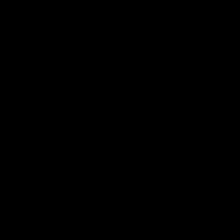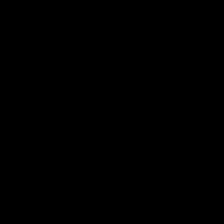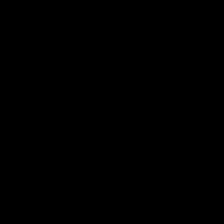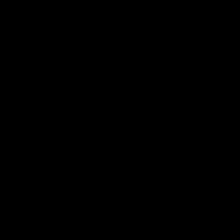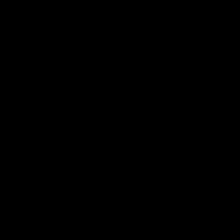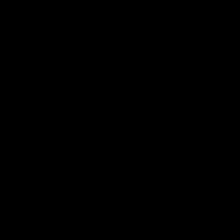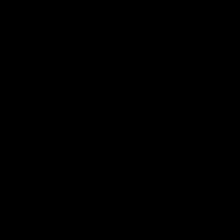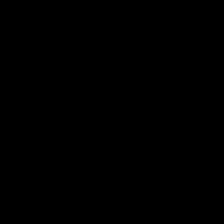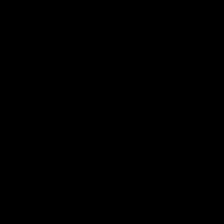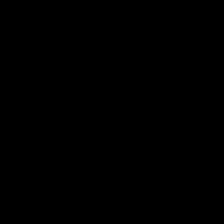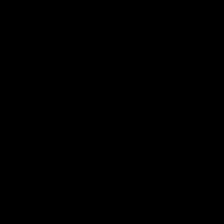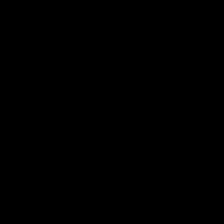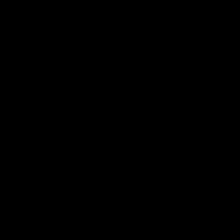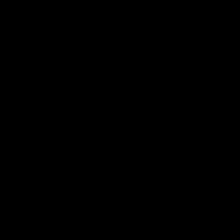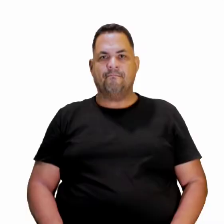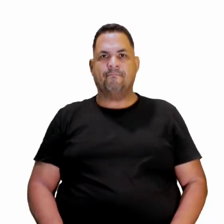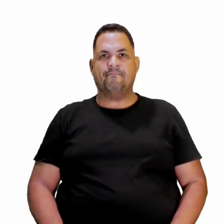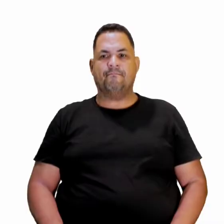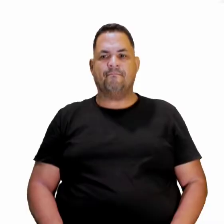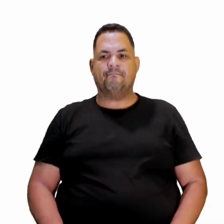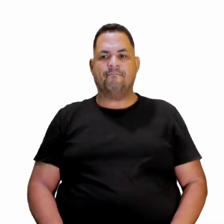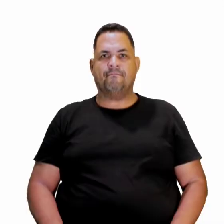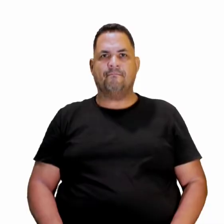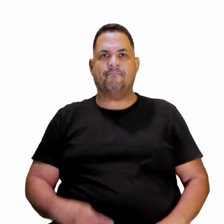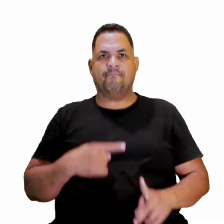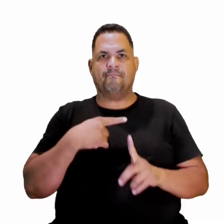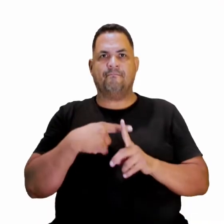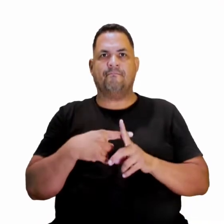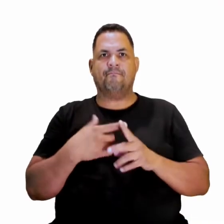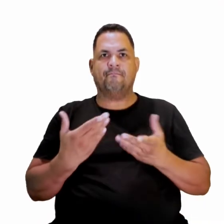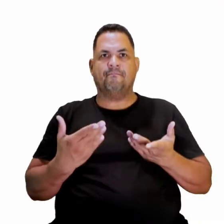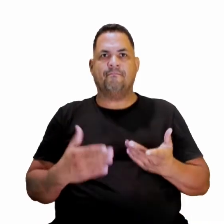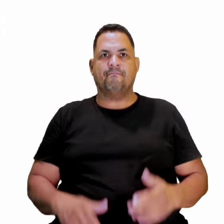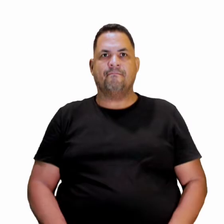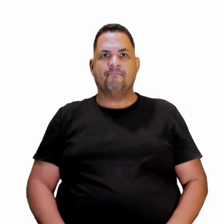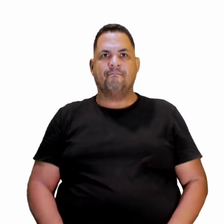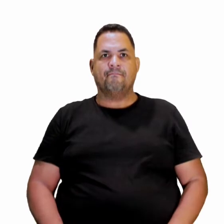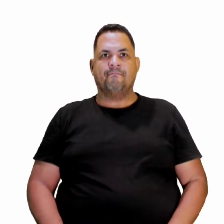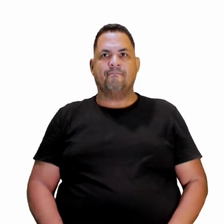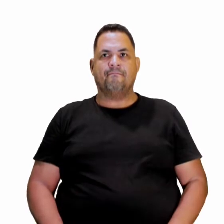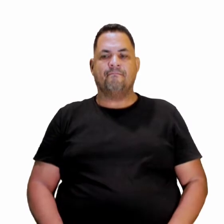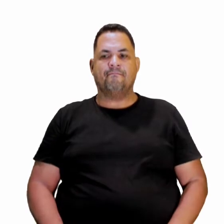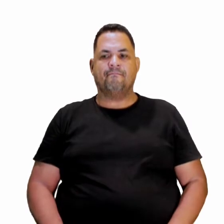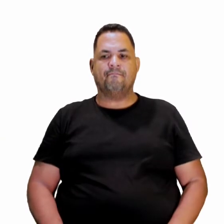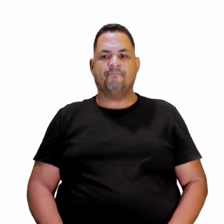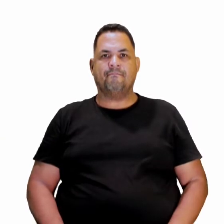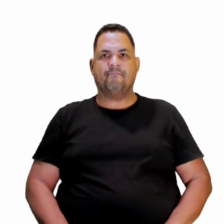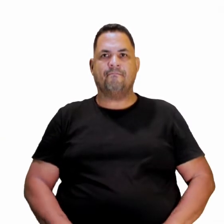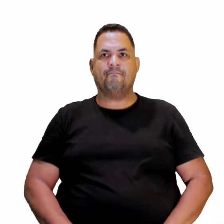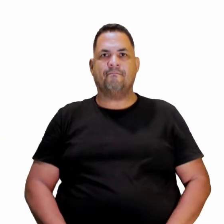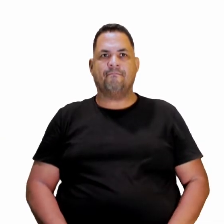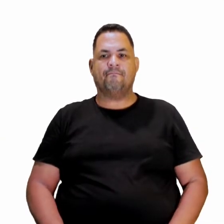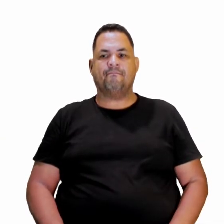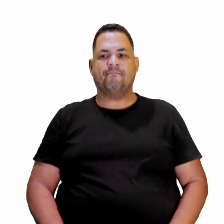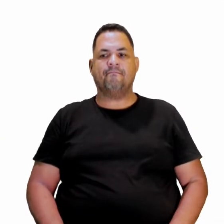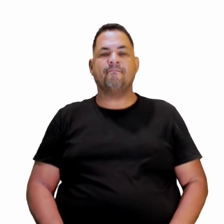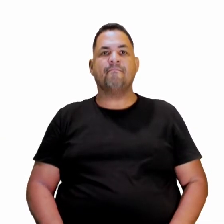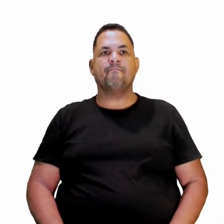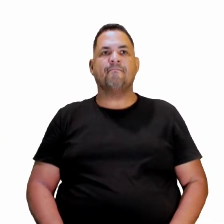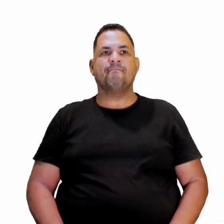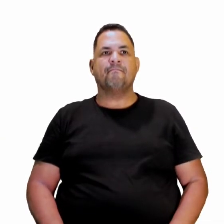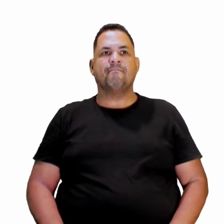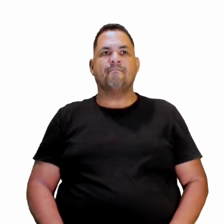positivas, afirmativas, somente positivas. Não vai acontecer isso em frases negativas, não vai acontecer isso em